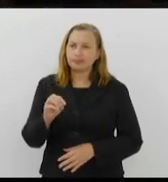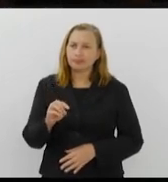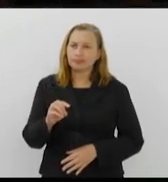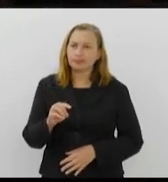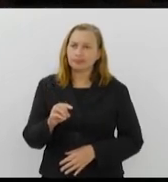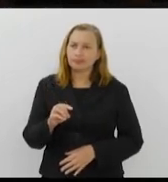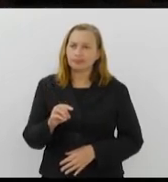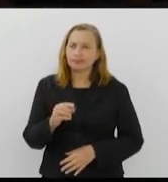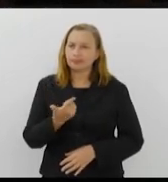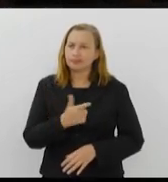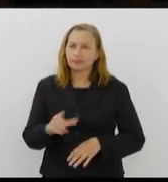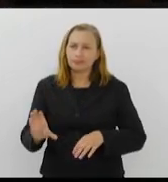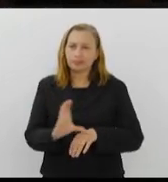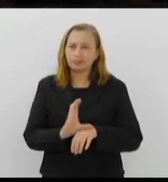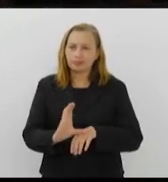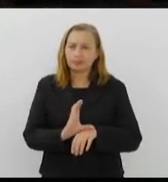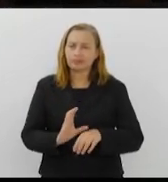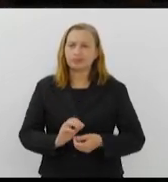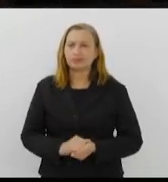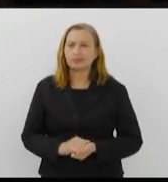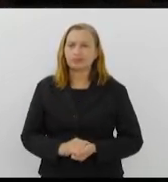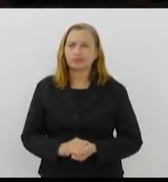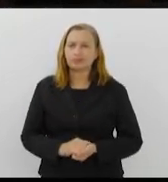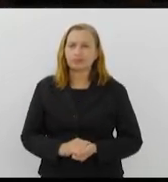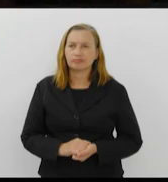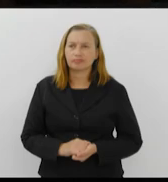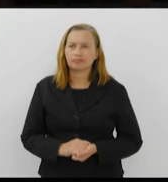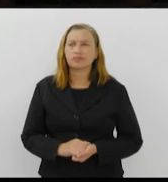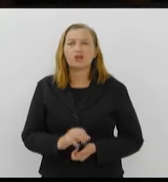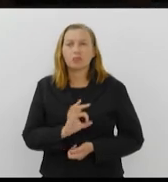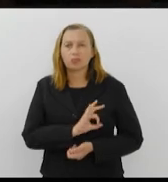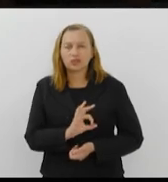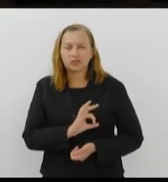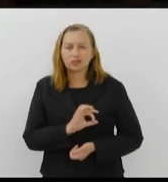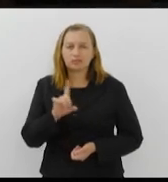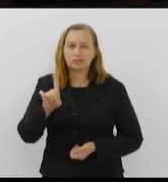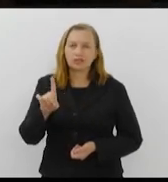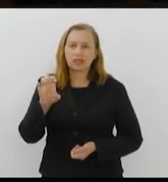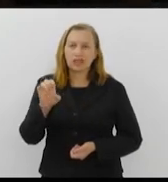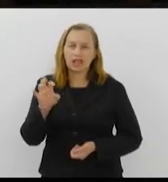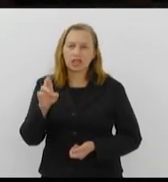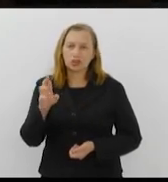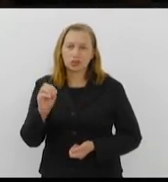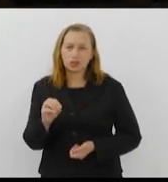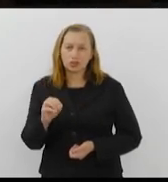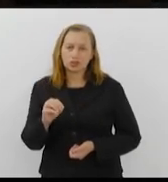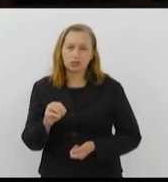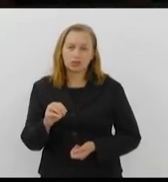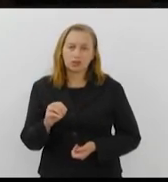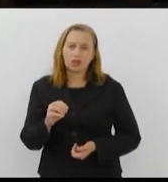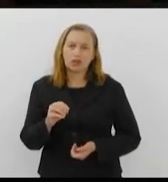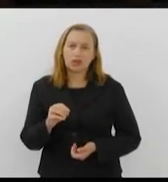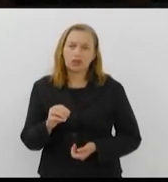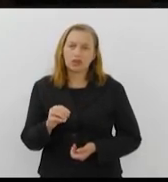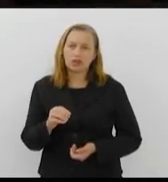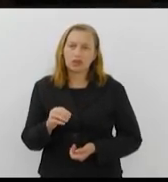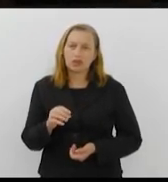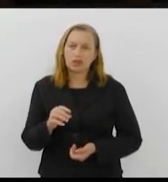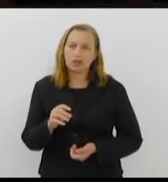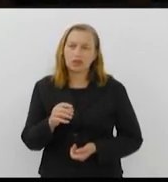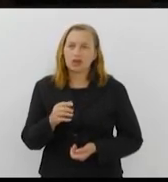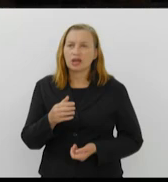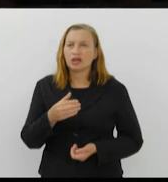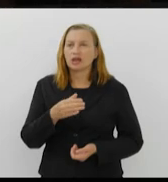e inconstitucional. A polícia do DETRO é uma farsa, presidente. É uma farsa que está ali